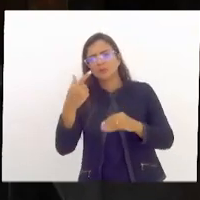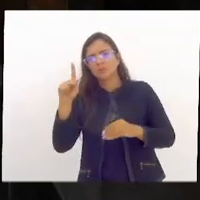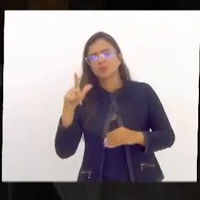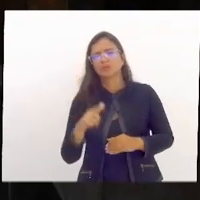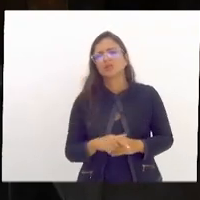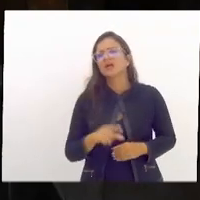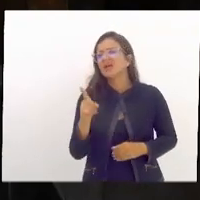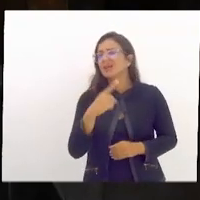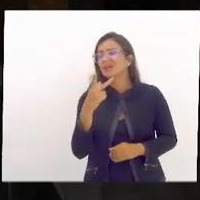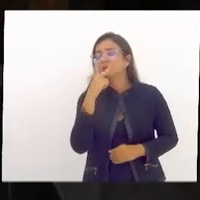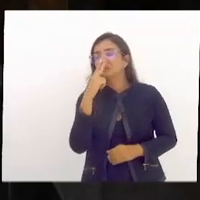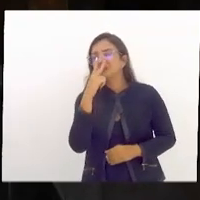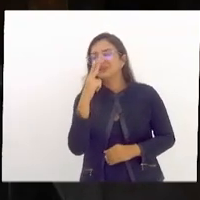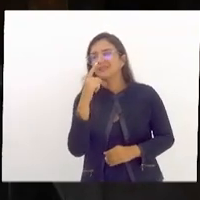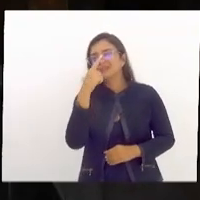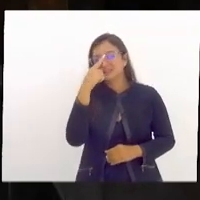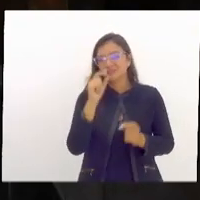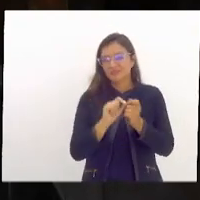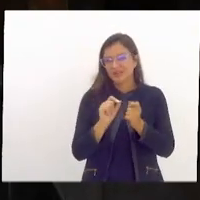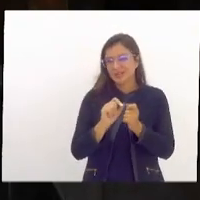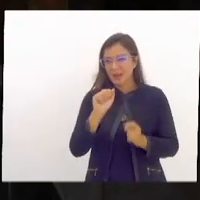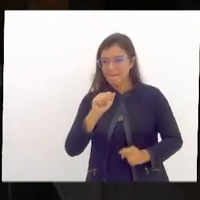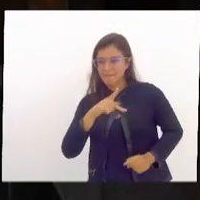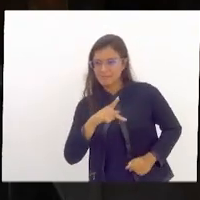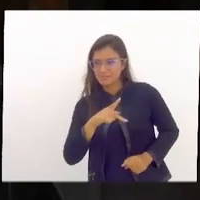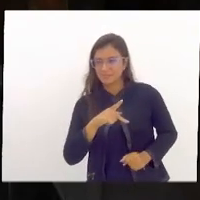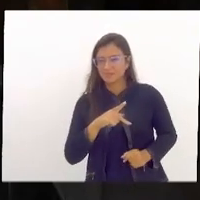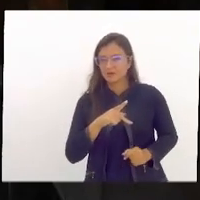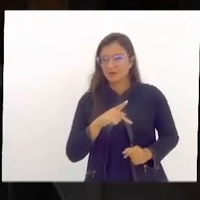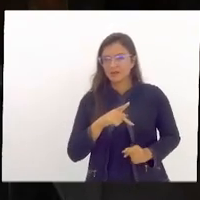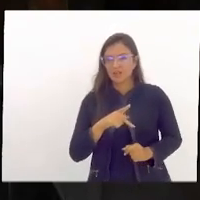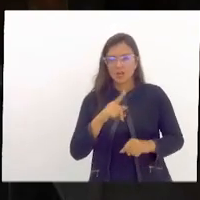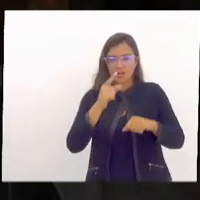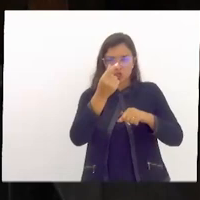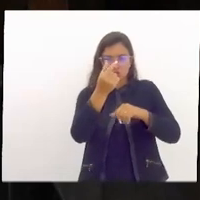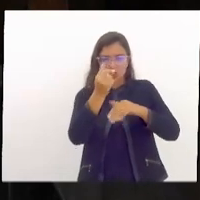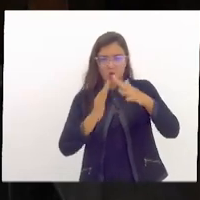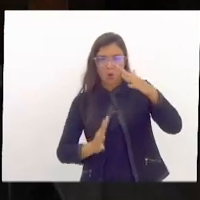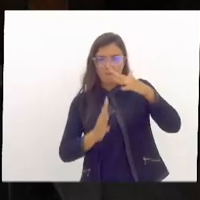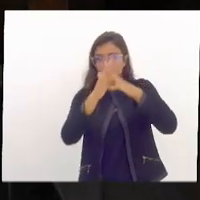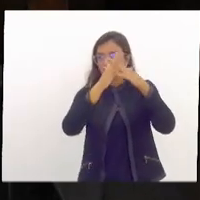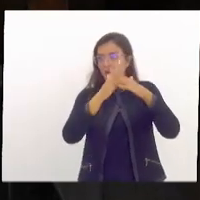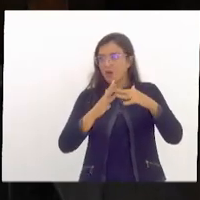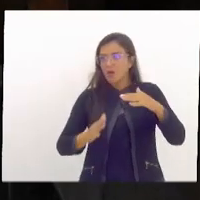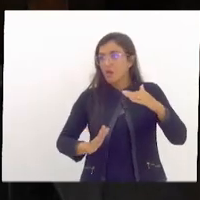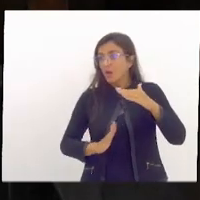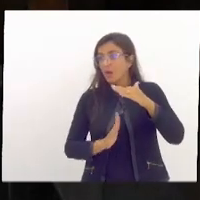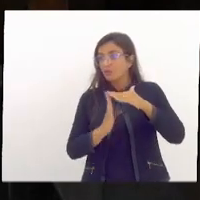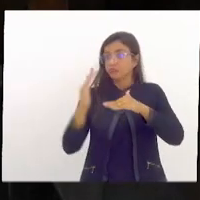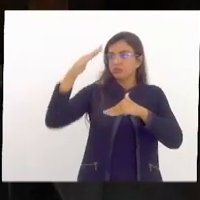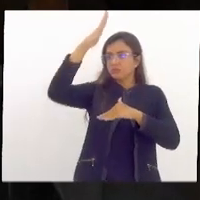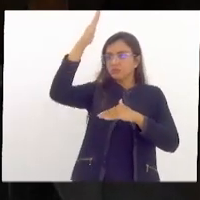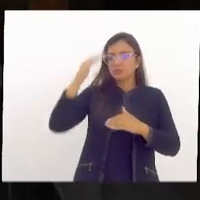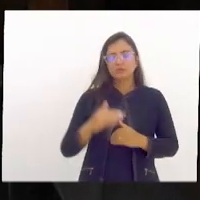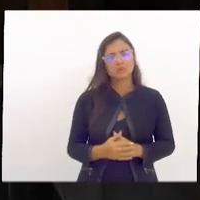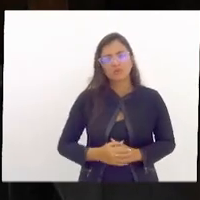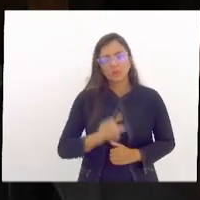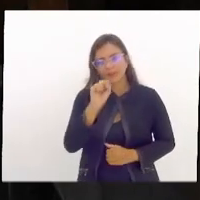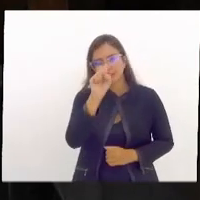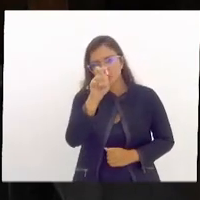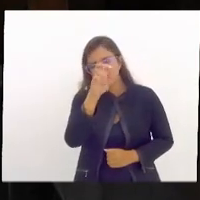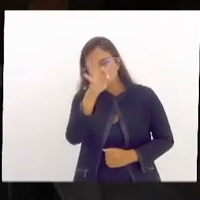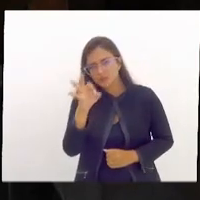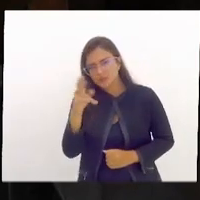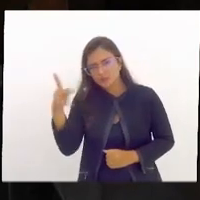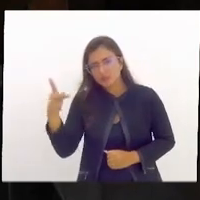vai estar estabelecendo uma aposentadoria para a gente que não tem teto. O teto é 85% do provento dos deputados. Hoje o